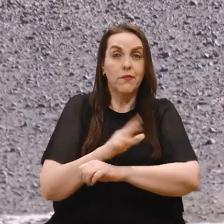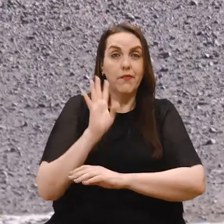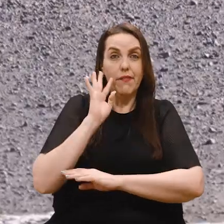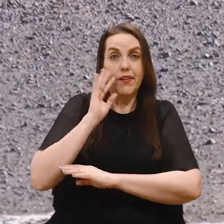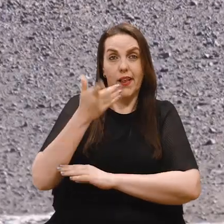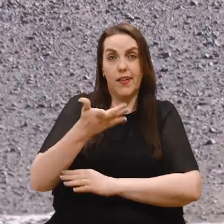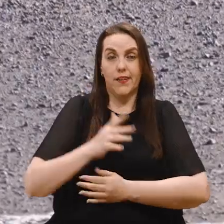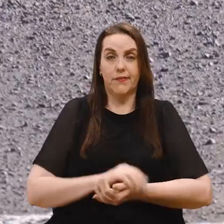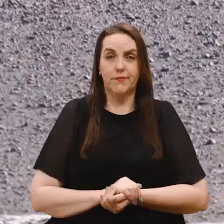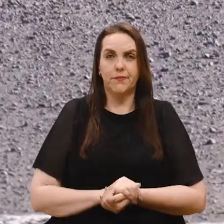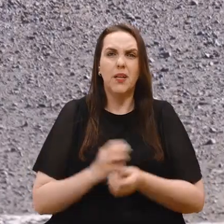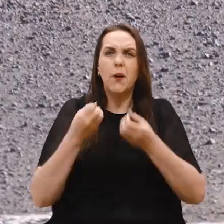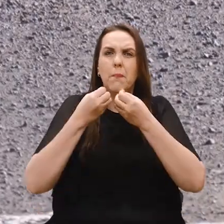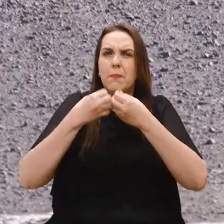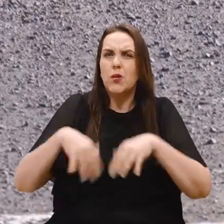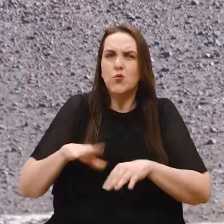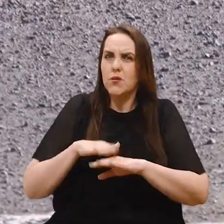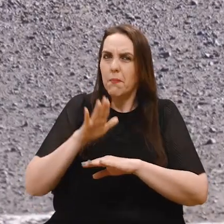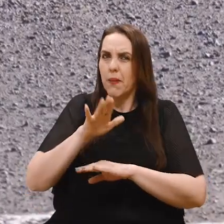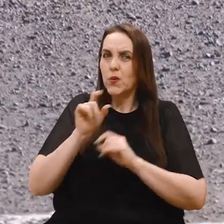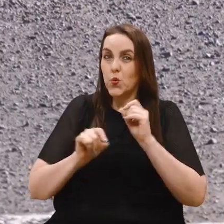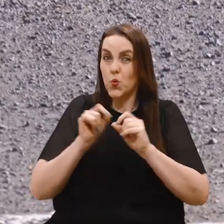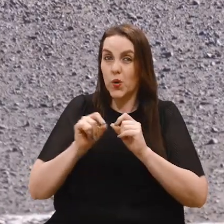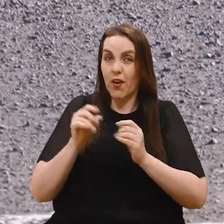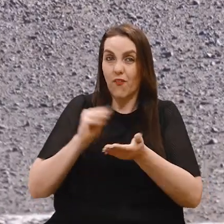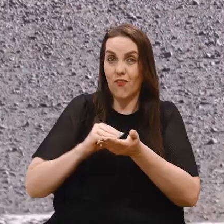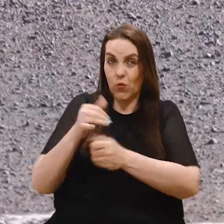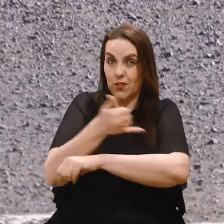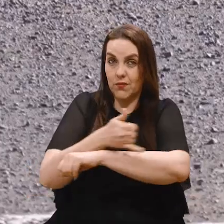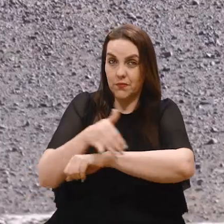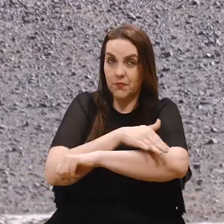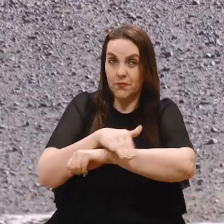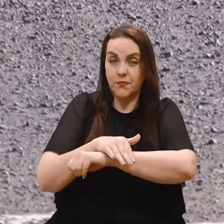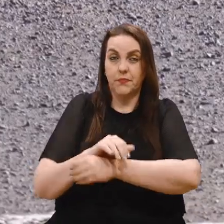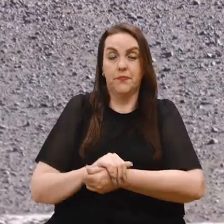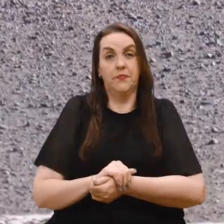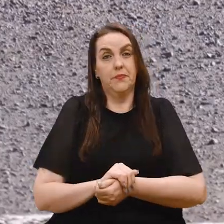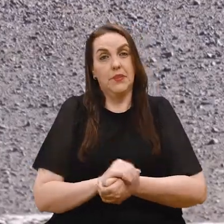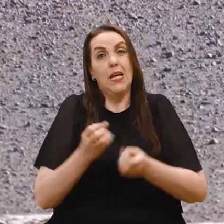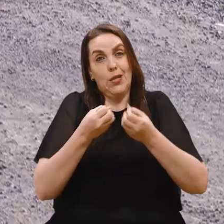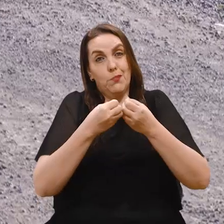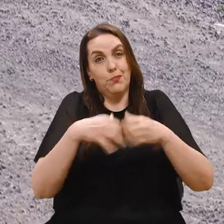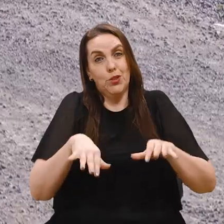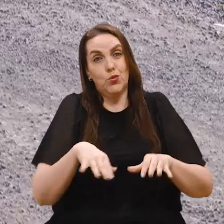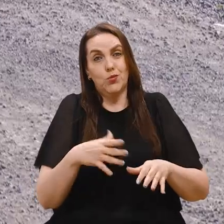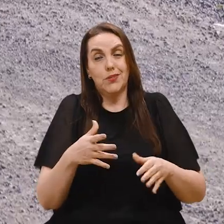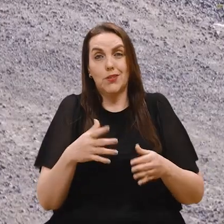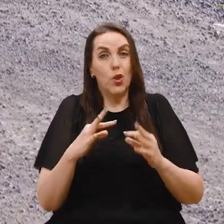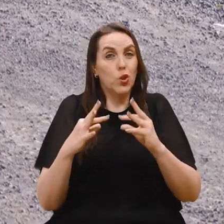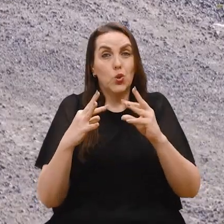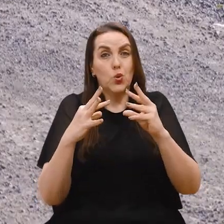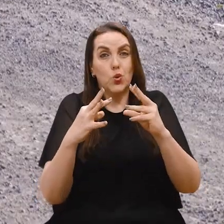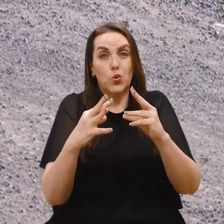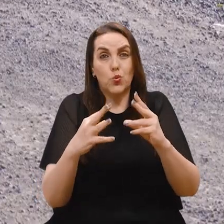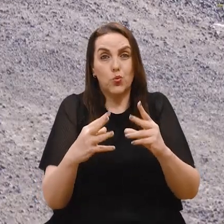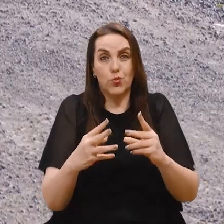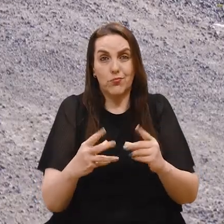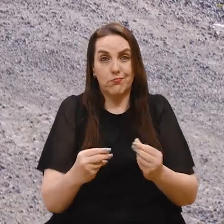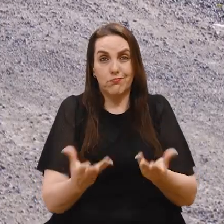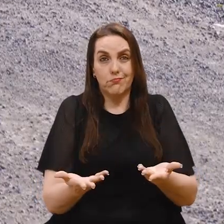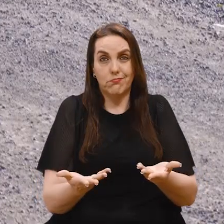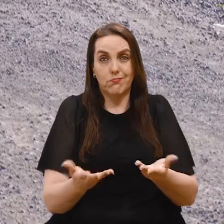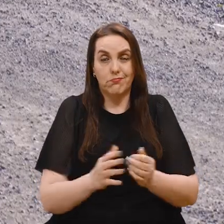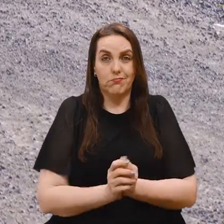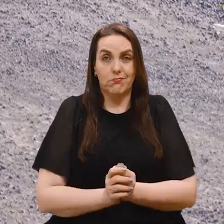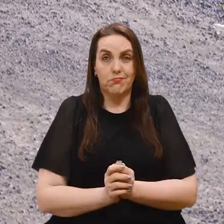que prejudica mais por conta da falta de calçamento aqui? Mas prejudica o pessoal que passa